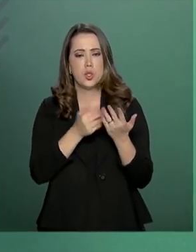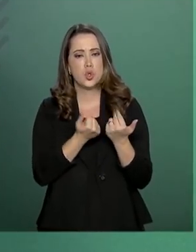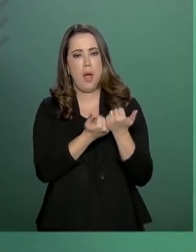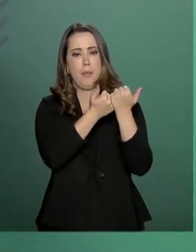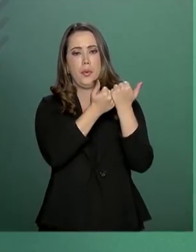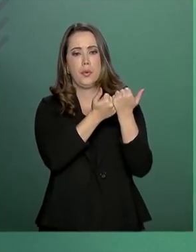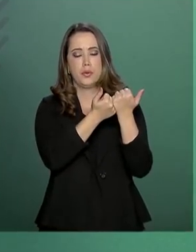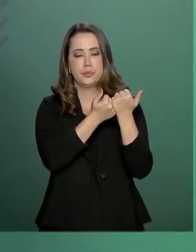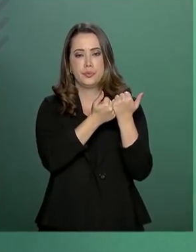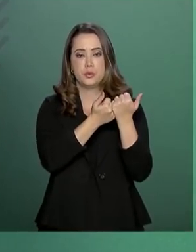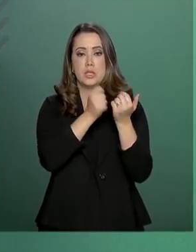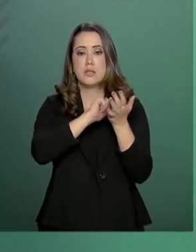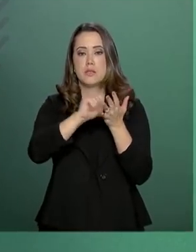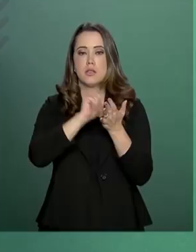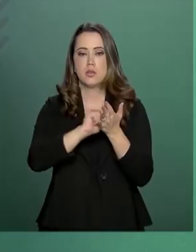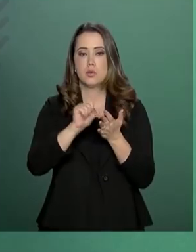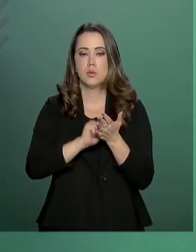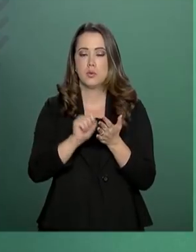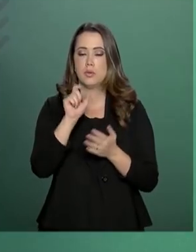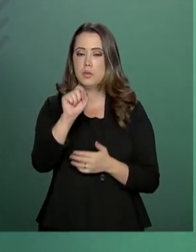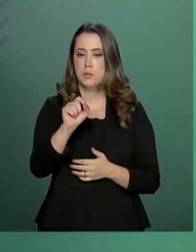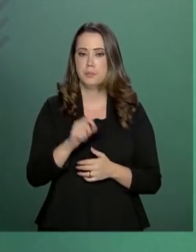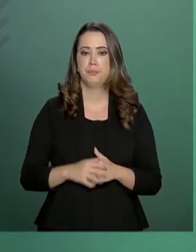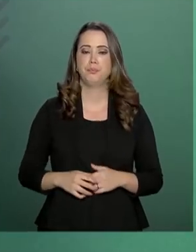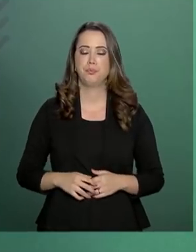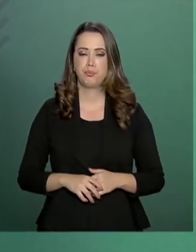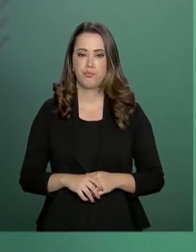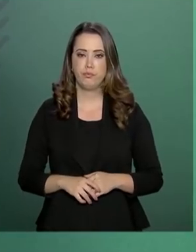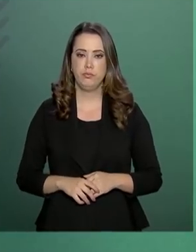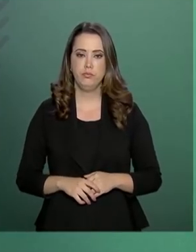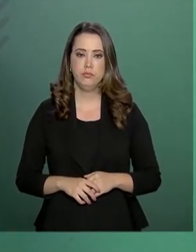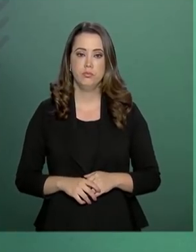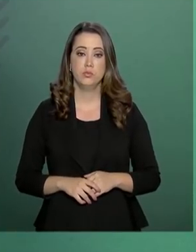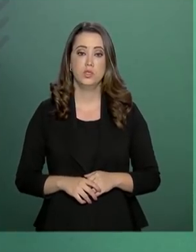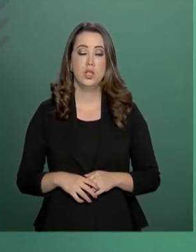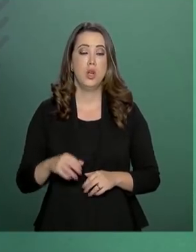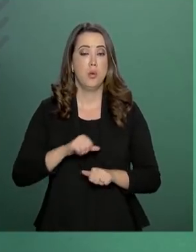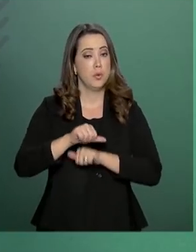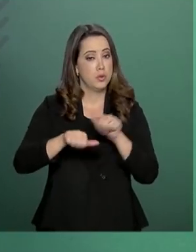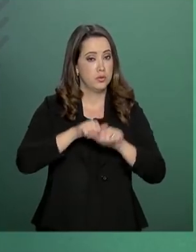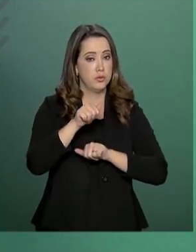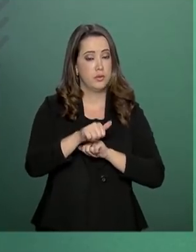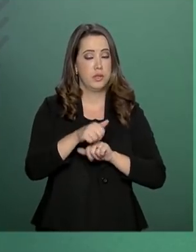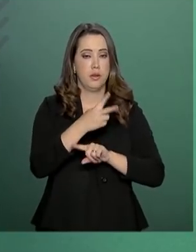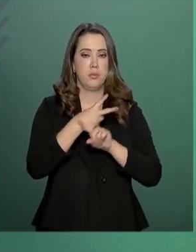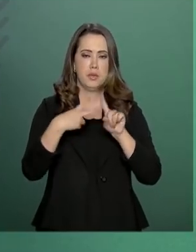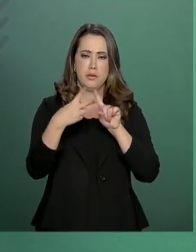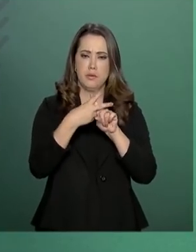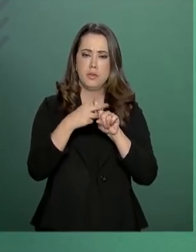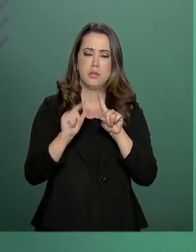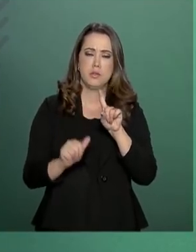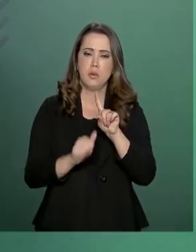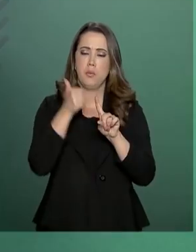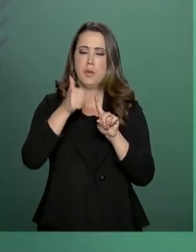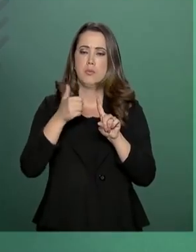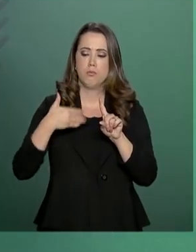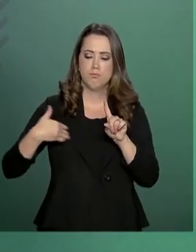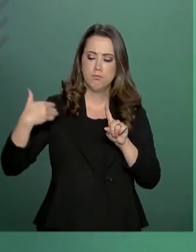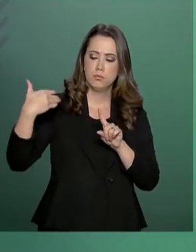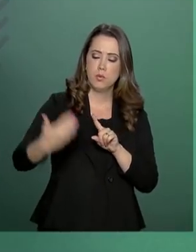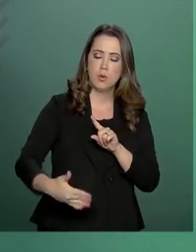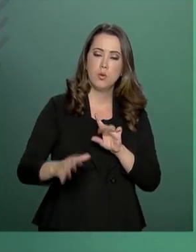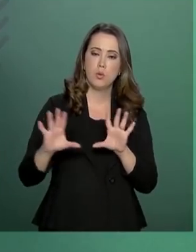o seguinte teor, abro aspas, atualizar a Previdência brasileira será o primeiro passo